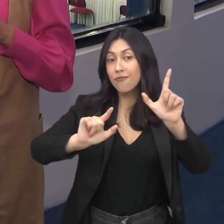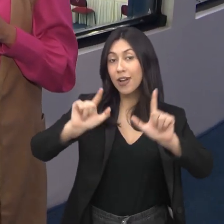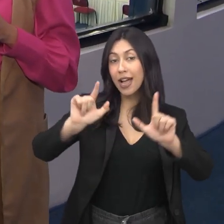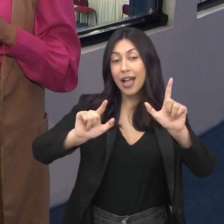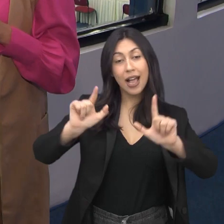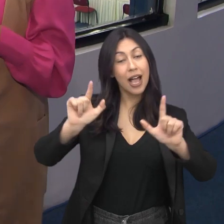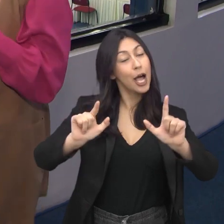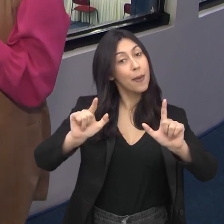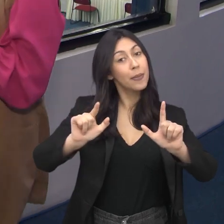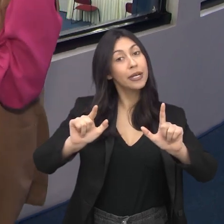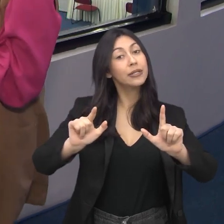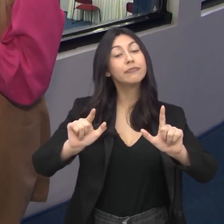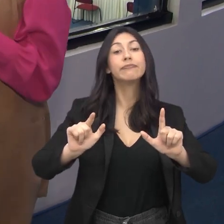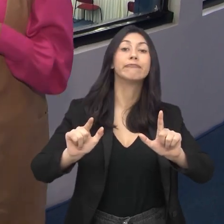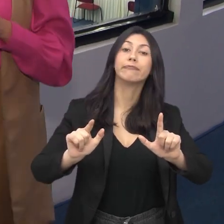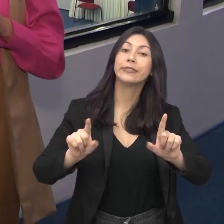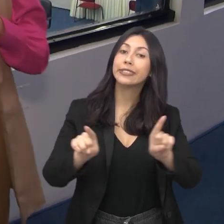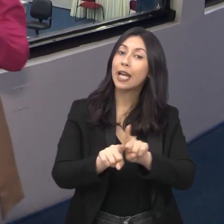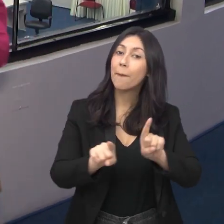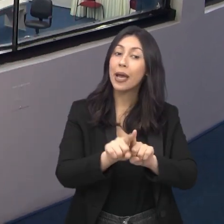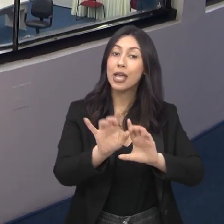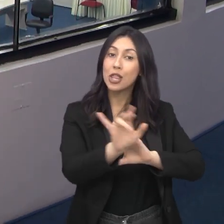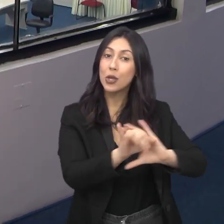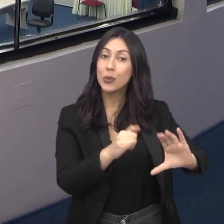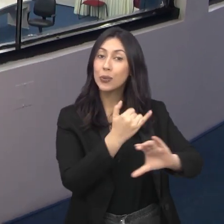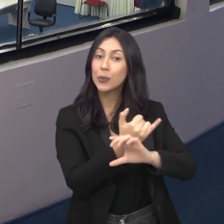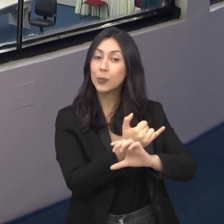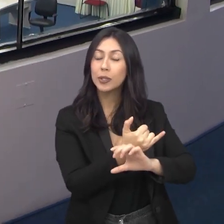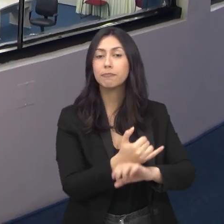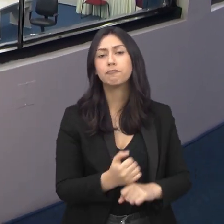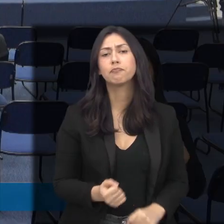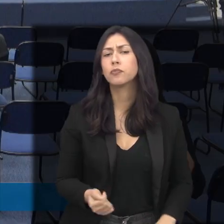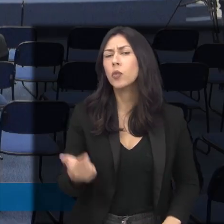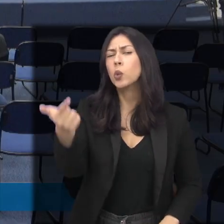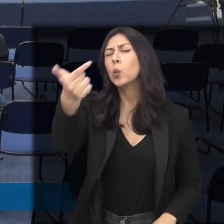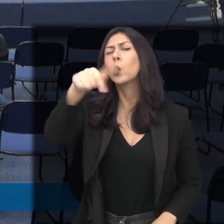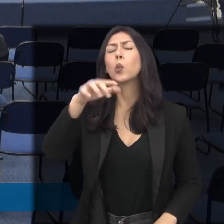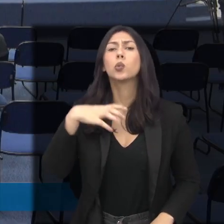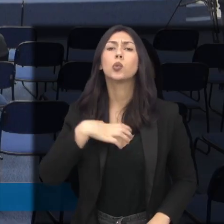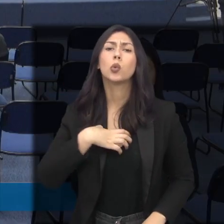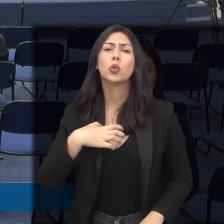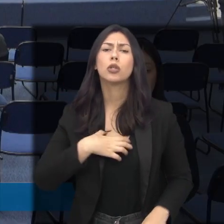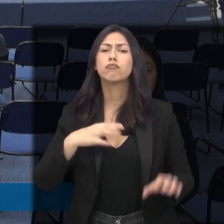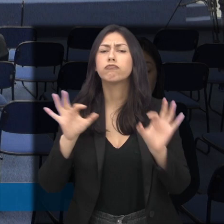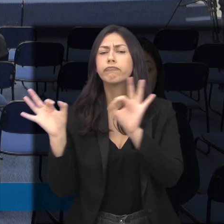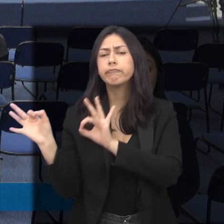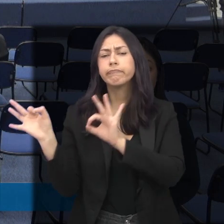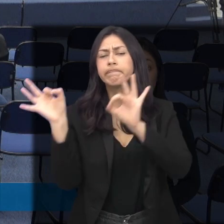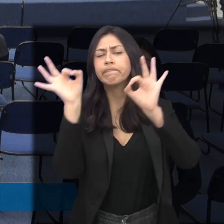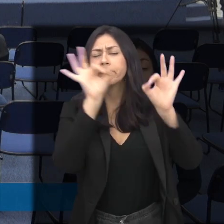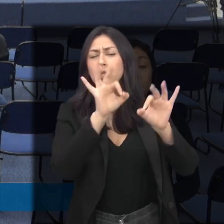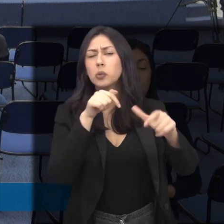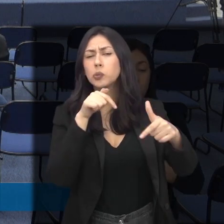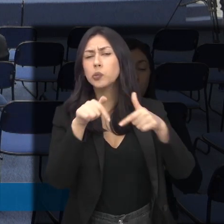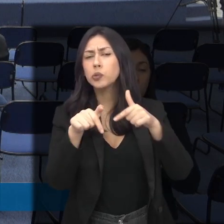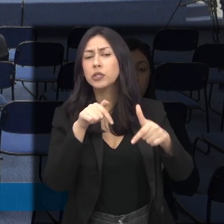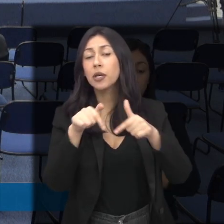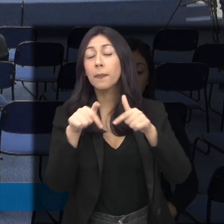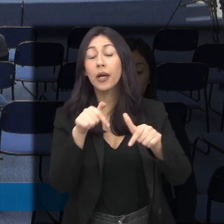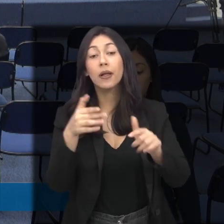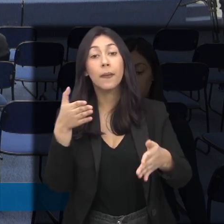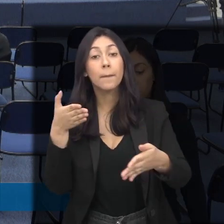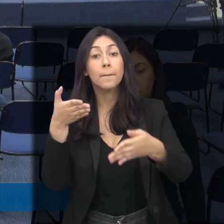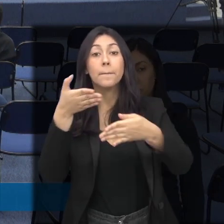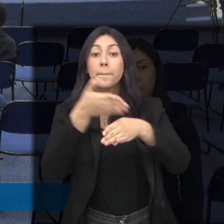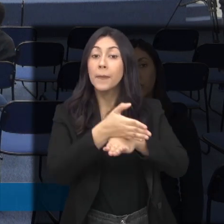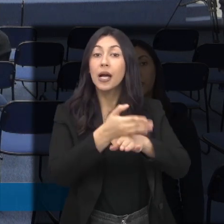TV Câmara, seja em canal aberto ou no YouTube. Outra maneira de fiscalizar o trabalho do poder público